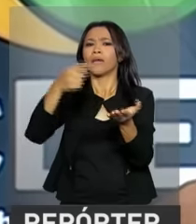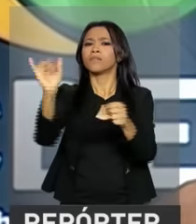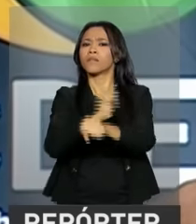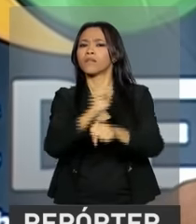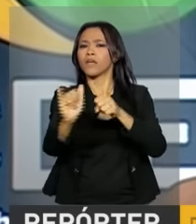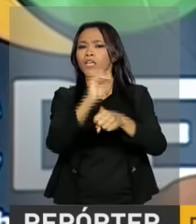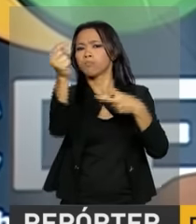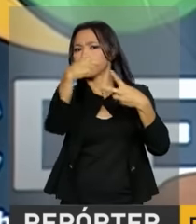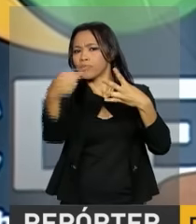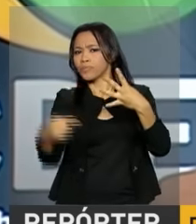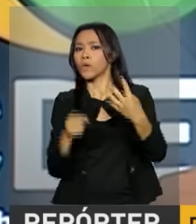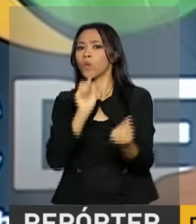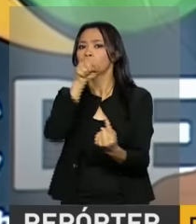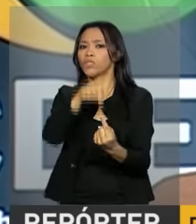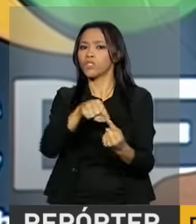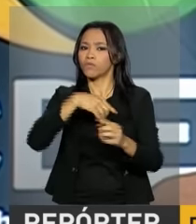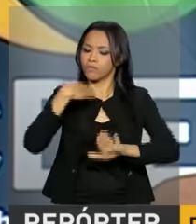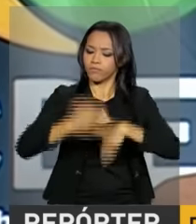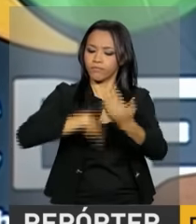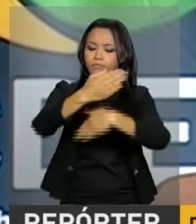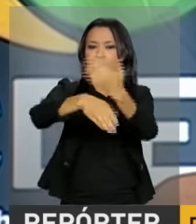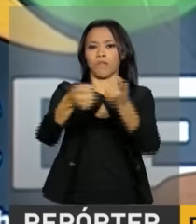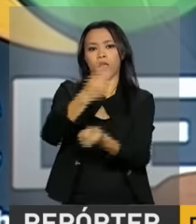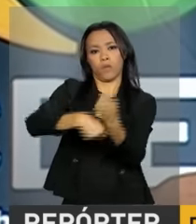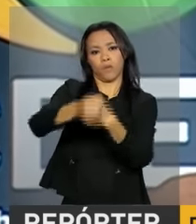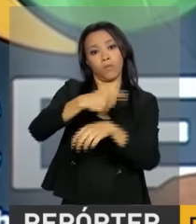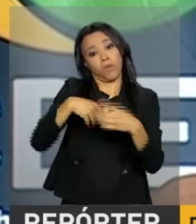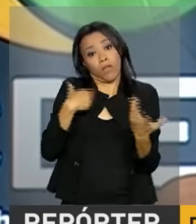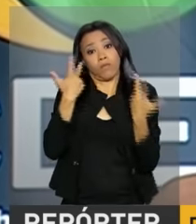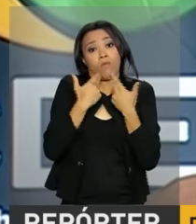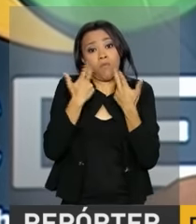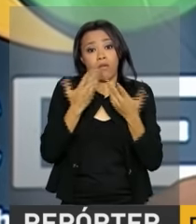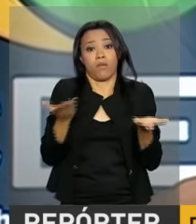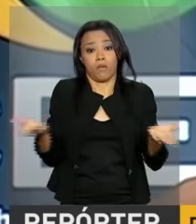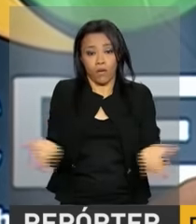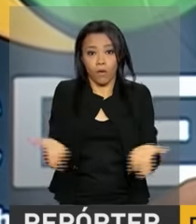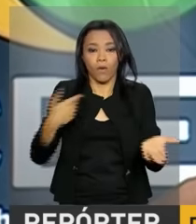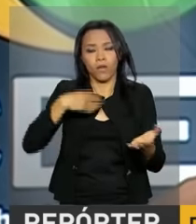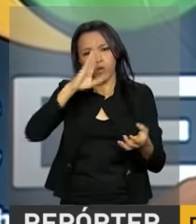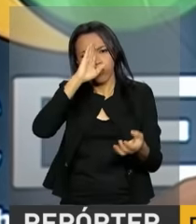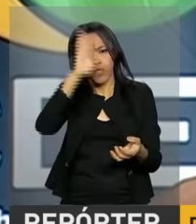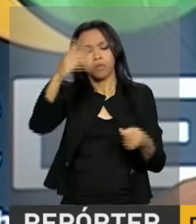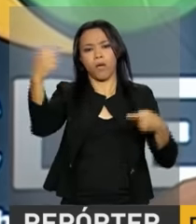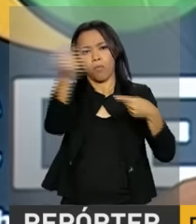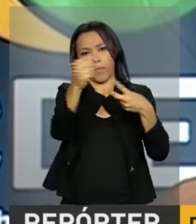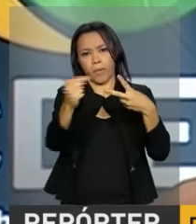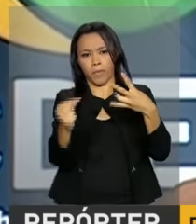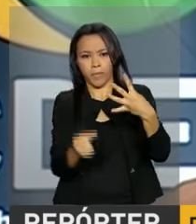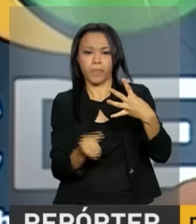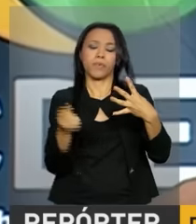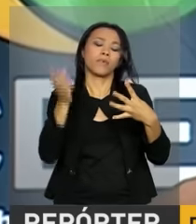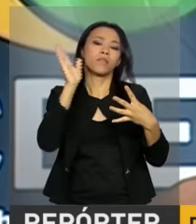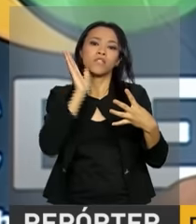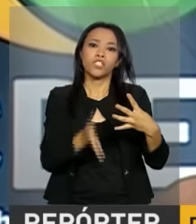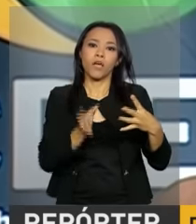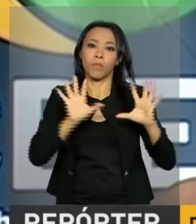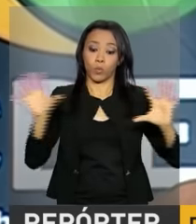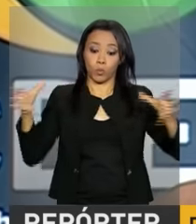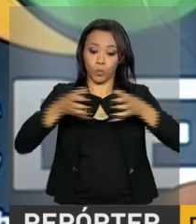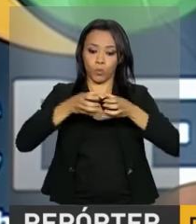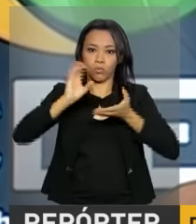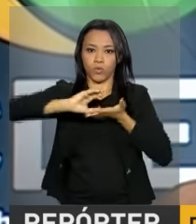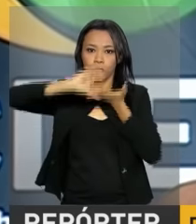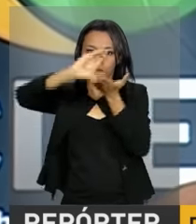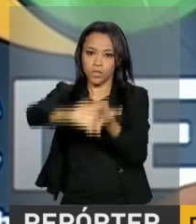do crescimento, é normal que, nesse primeiro momento, as prioridades que tenham sido estabelecidas pelo corpo de